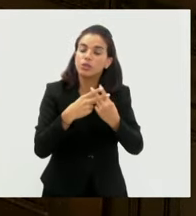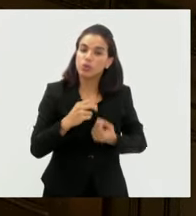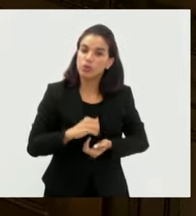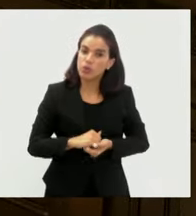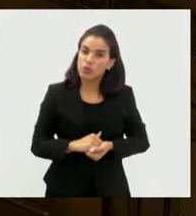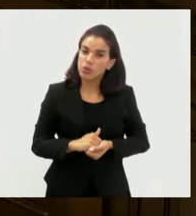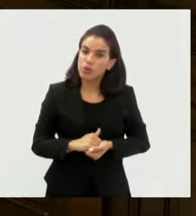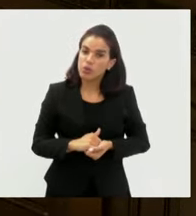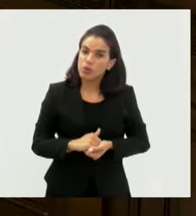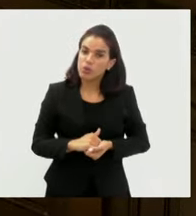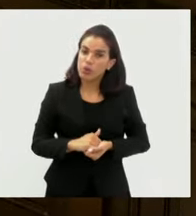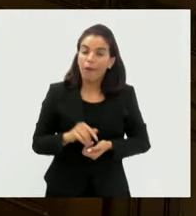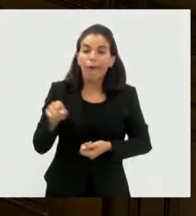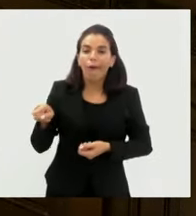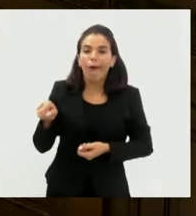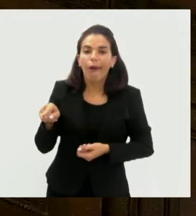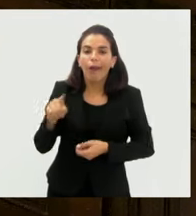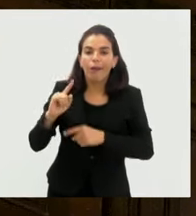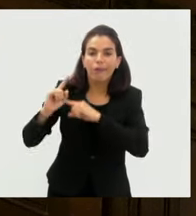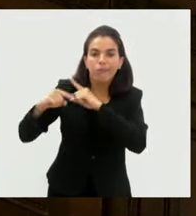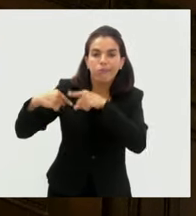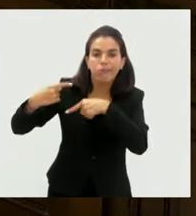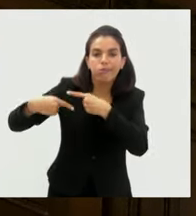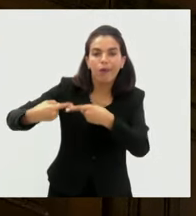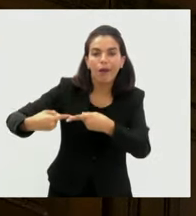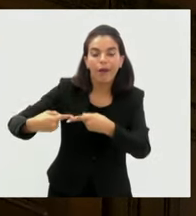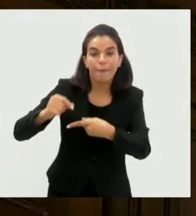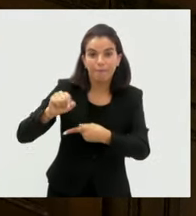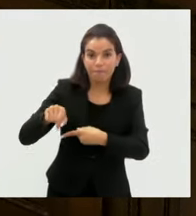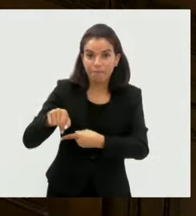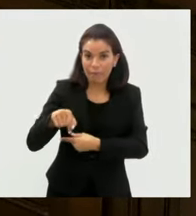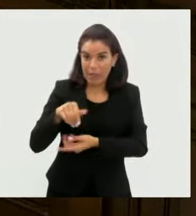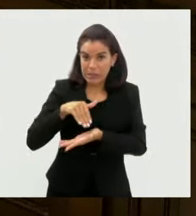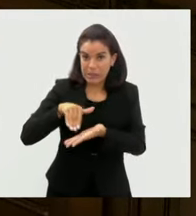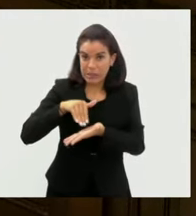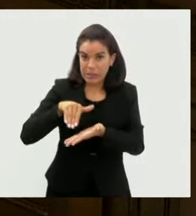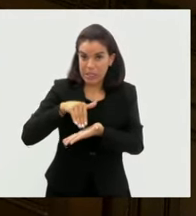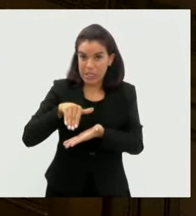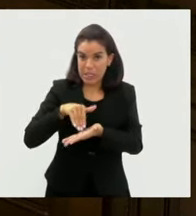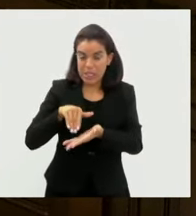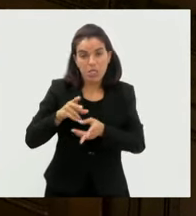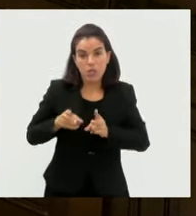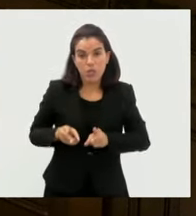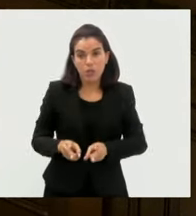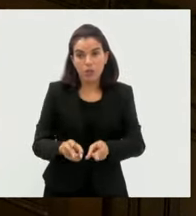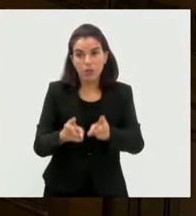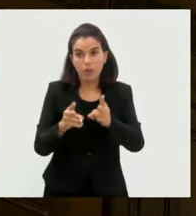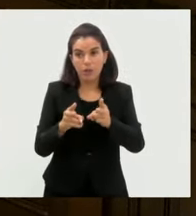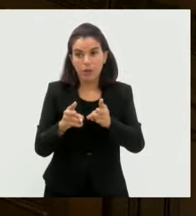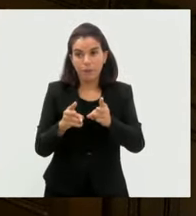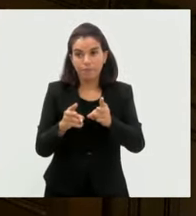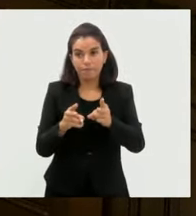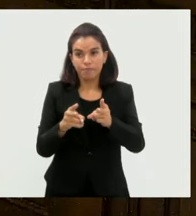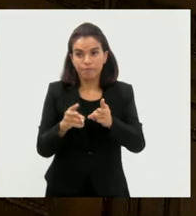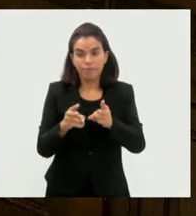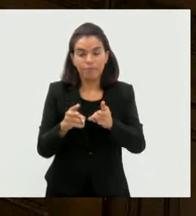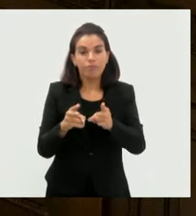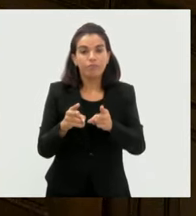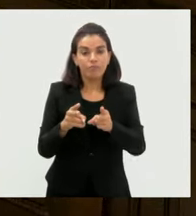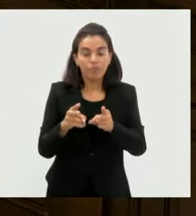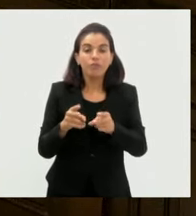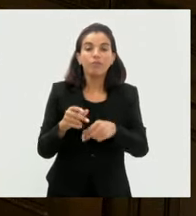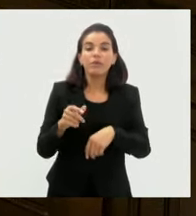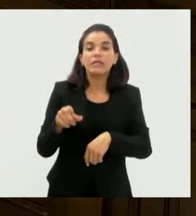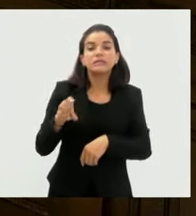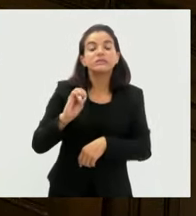Porque ela herdou a secretaria, sim, e deu continuidade no esquema que existia das